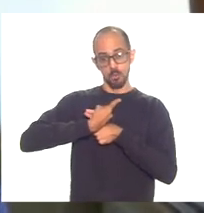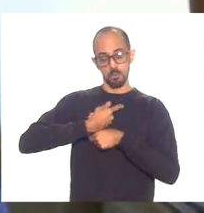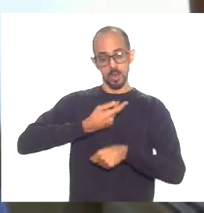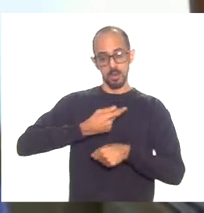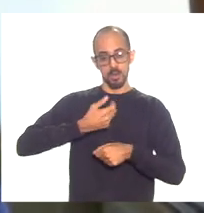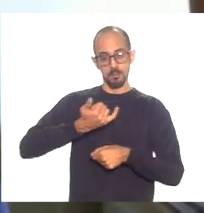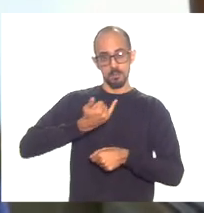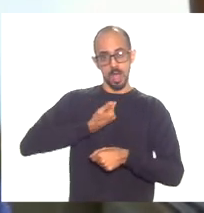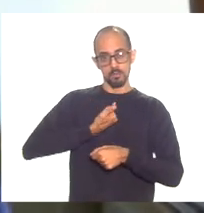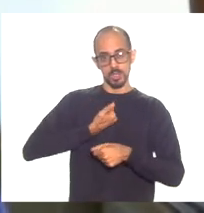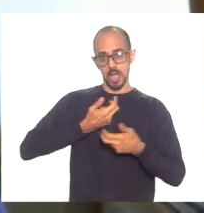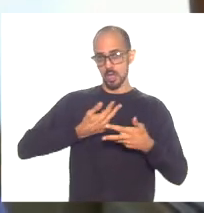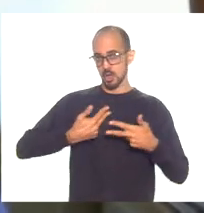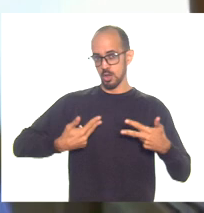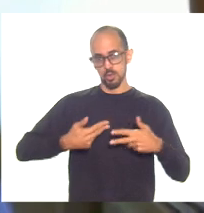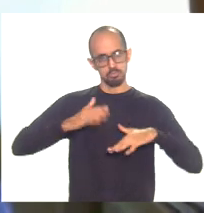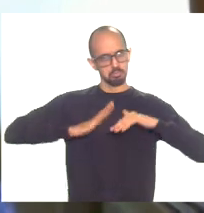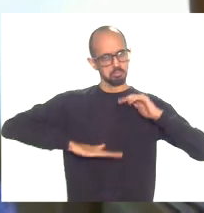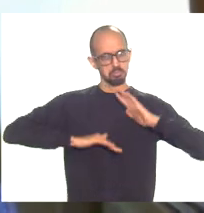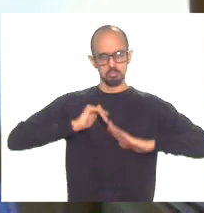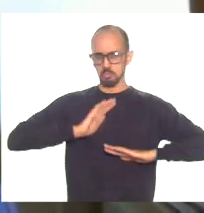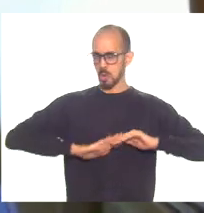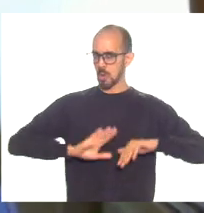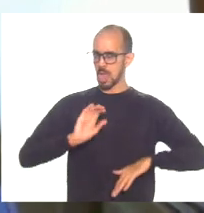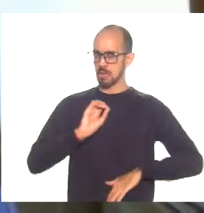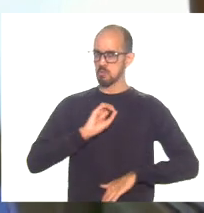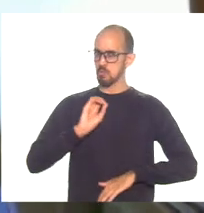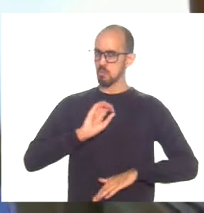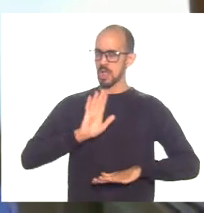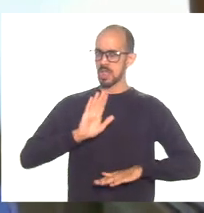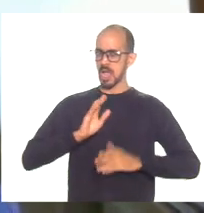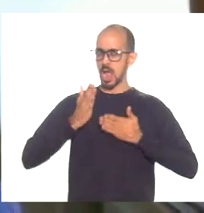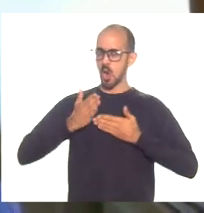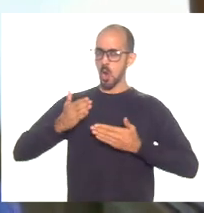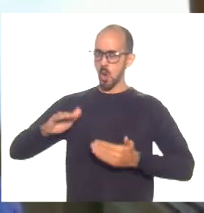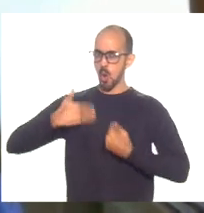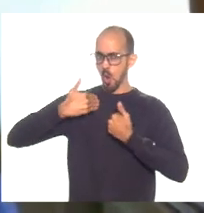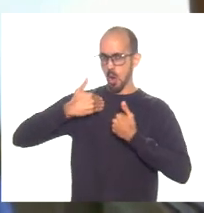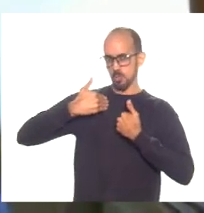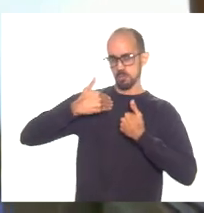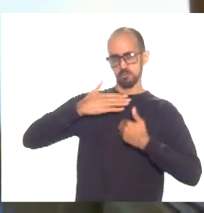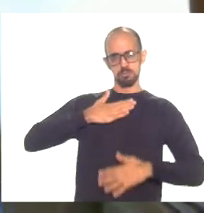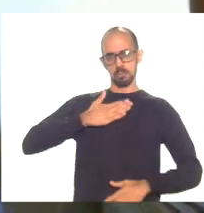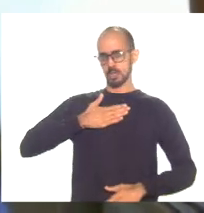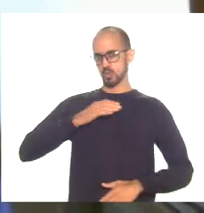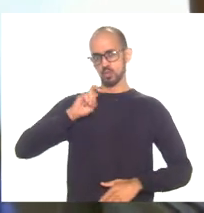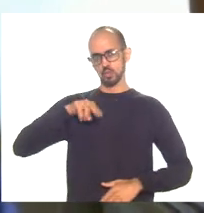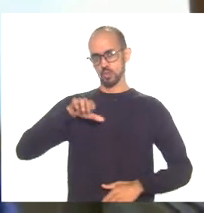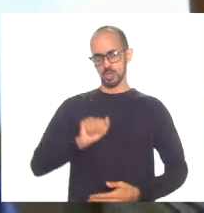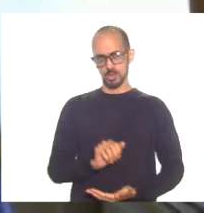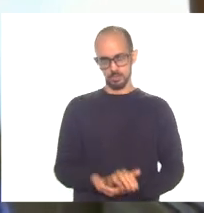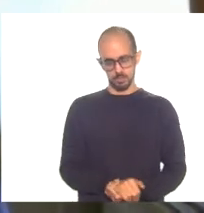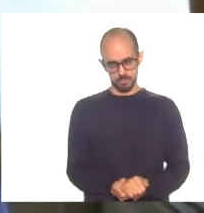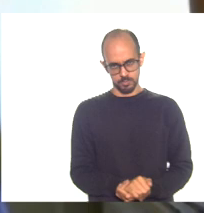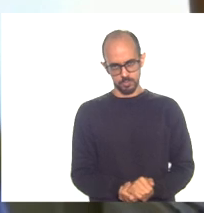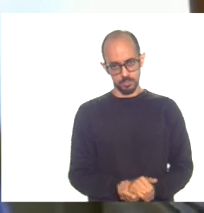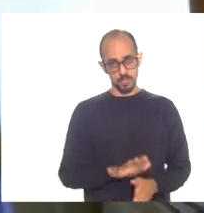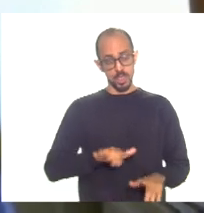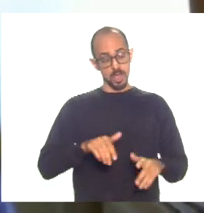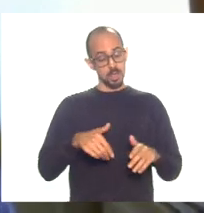fazer qualquer tipo de ameaça. Qualquer tipo. Até